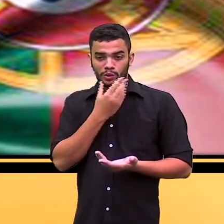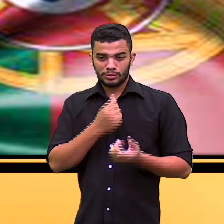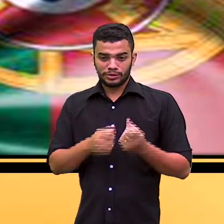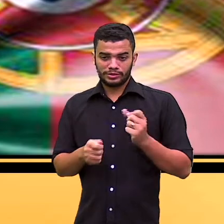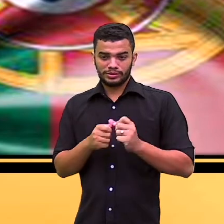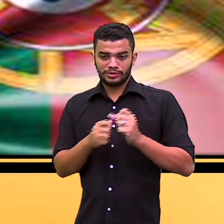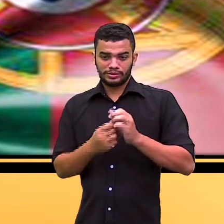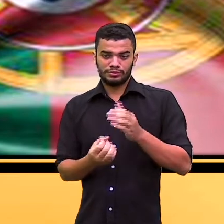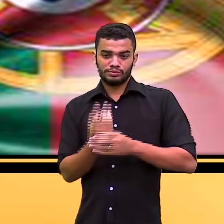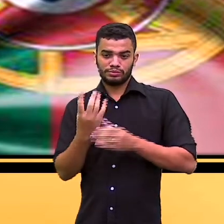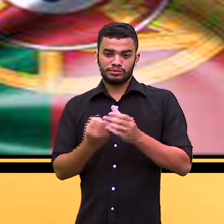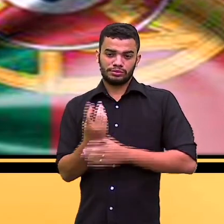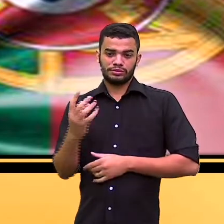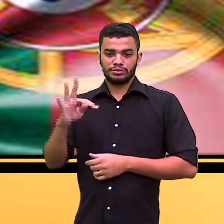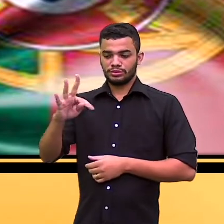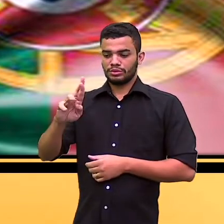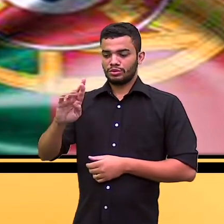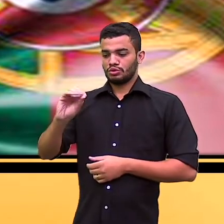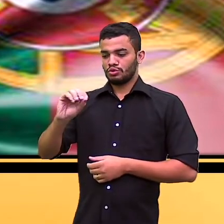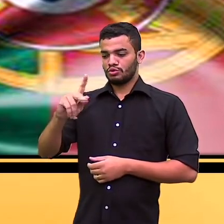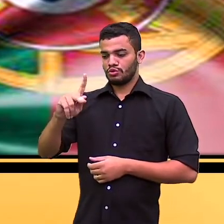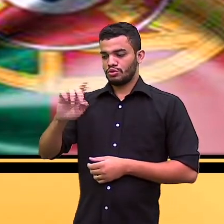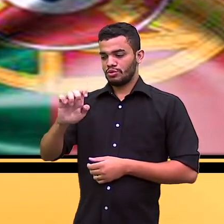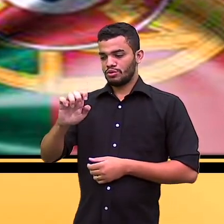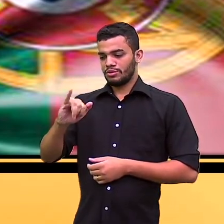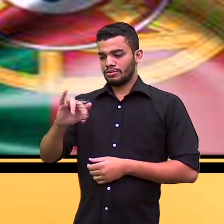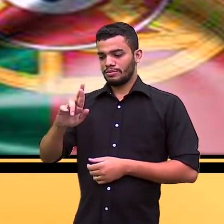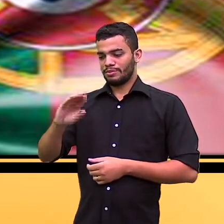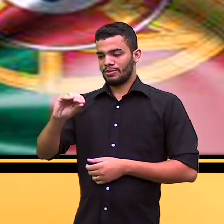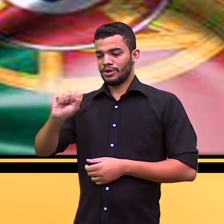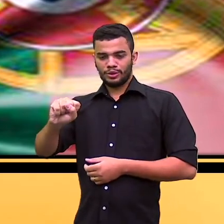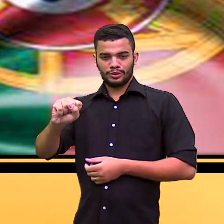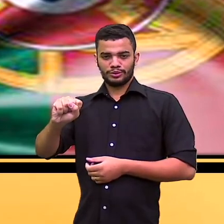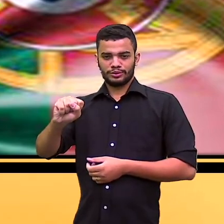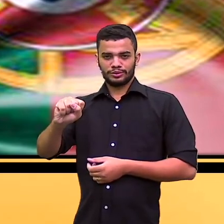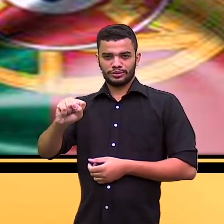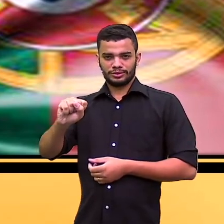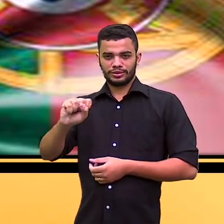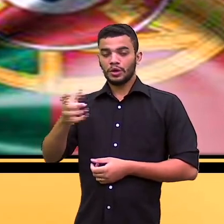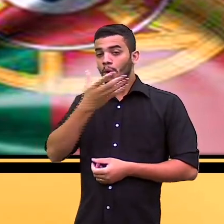a sua comida toda armazenada em óleo. As carnes de